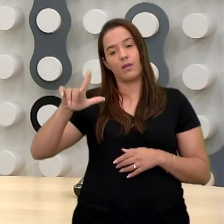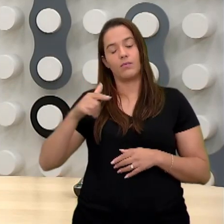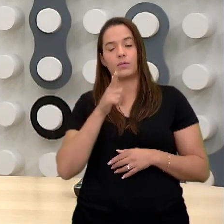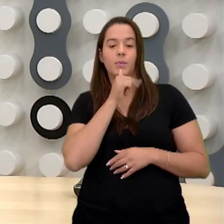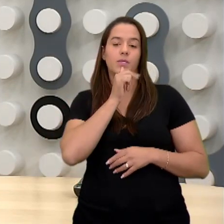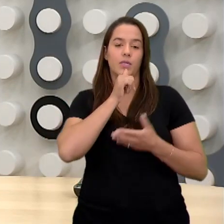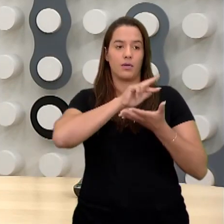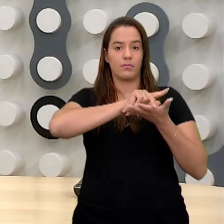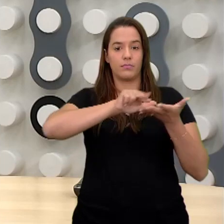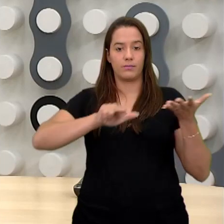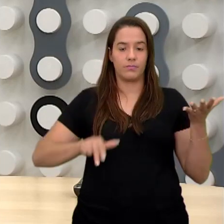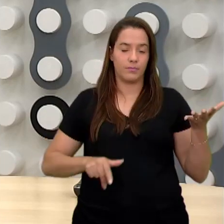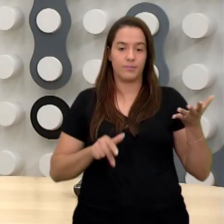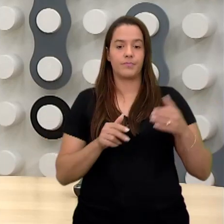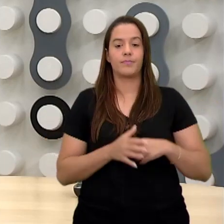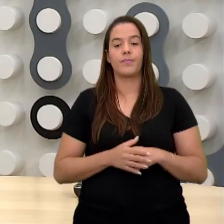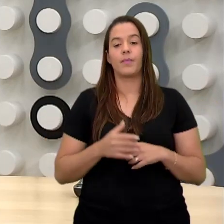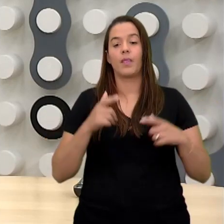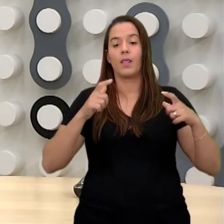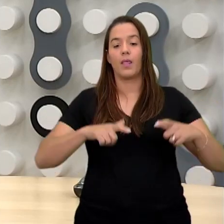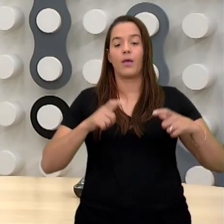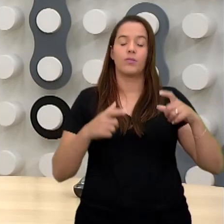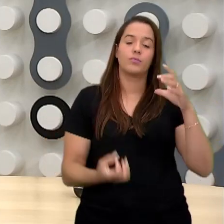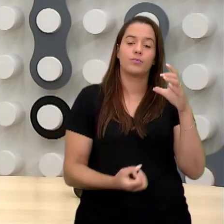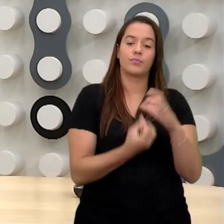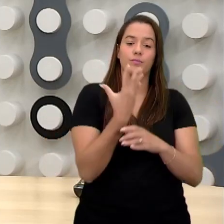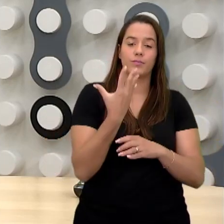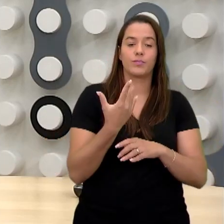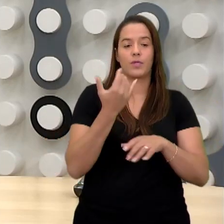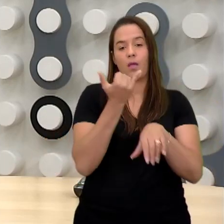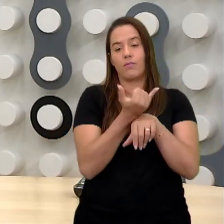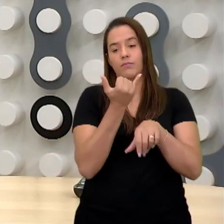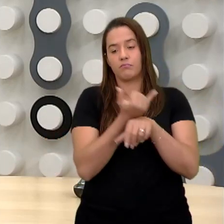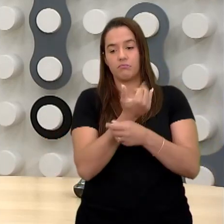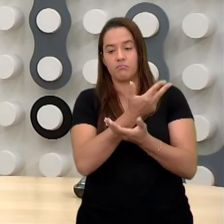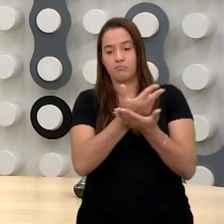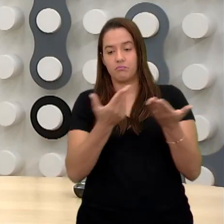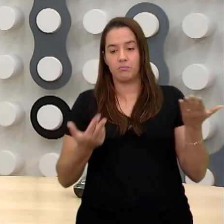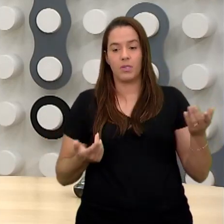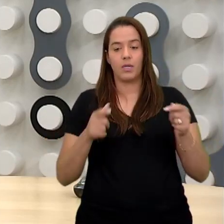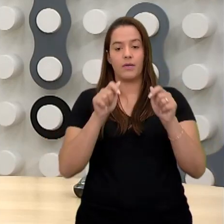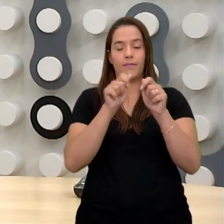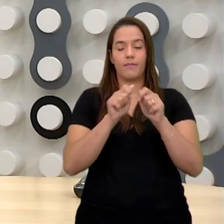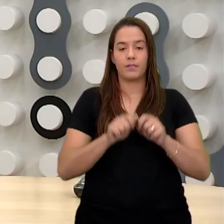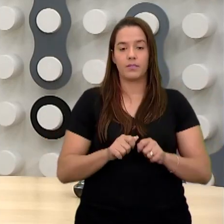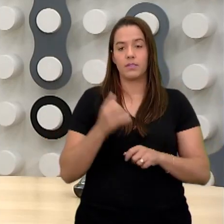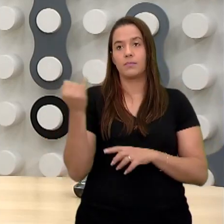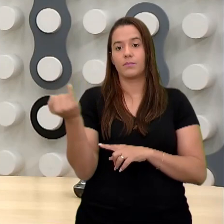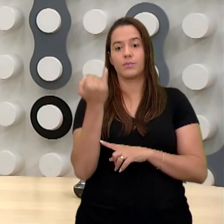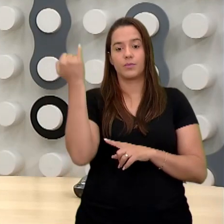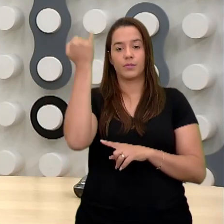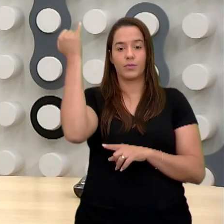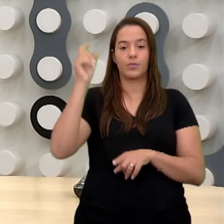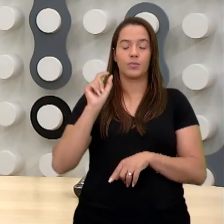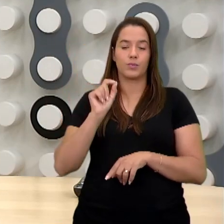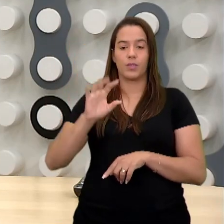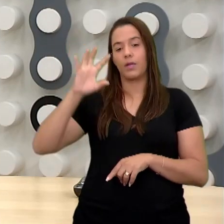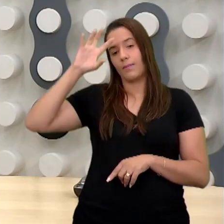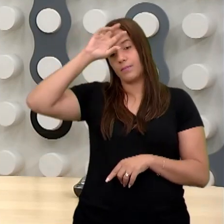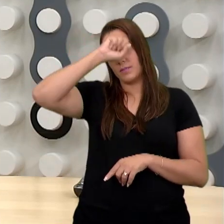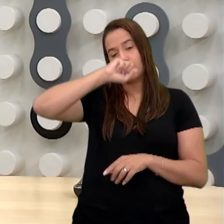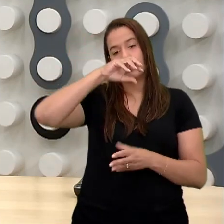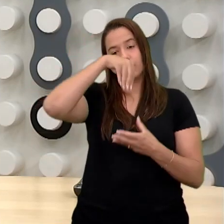isso, né? Então vocês vão ver da onde surgem os recursos minerais e por que foi tão importante aprender